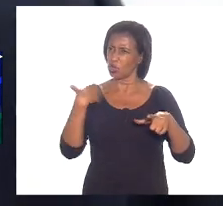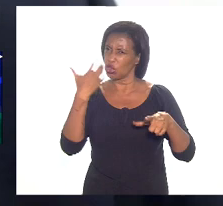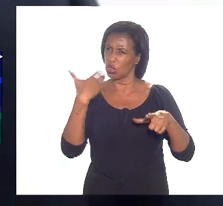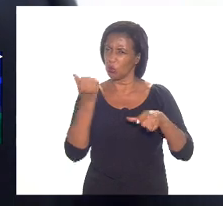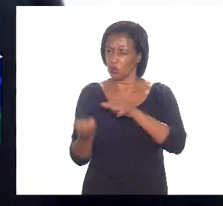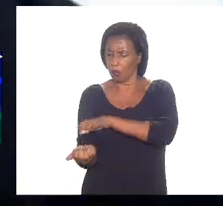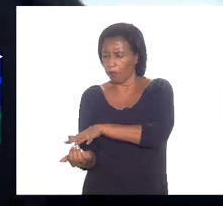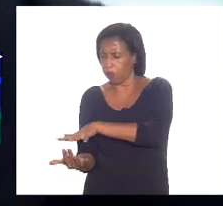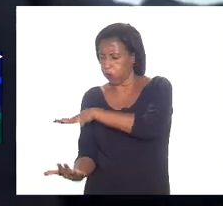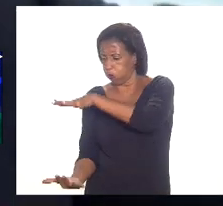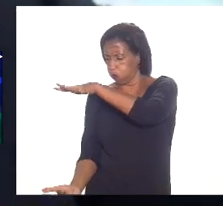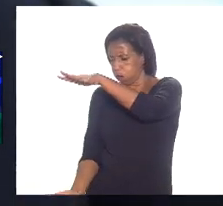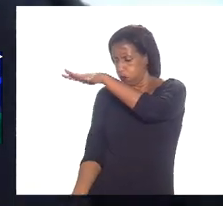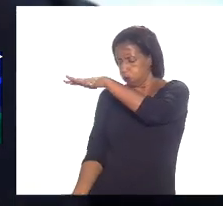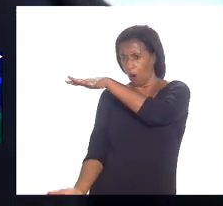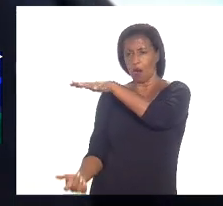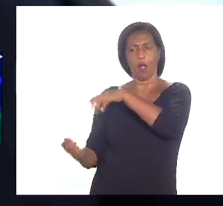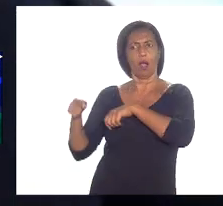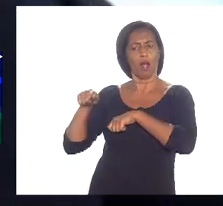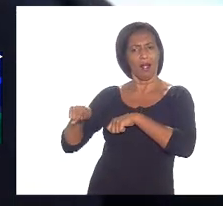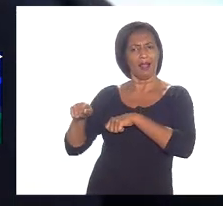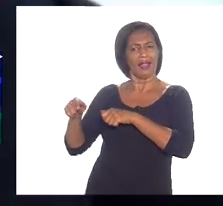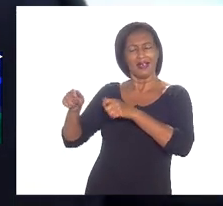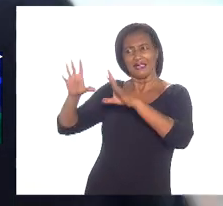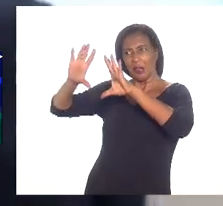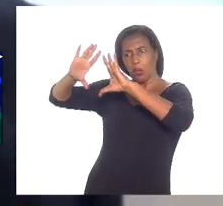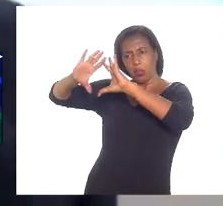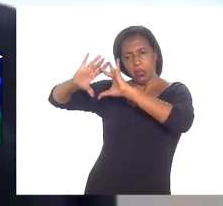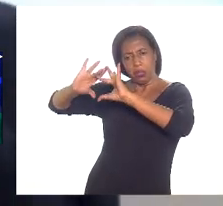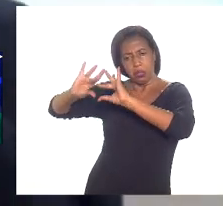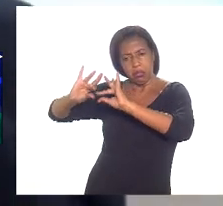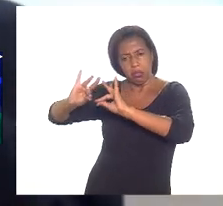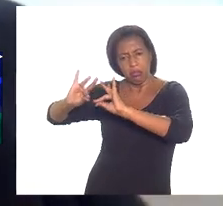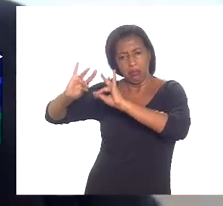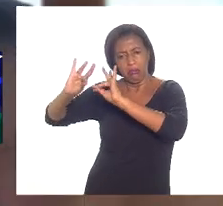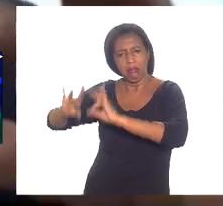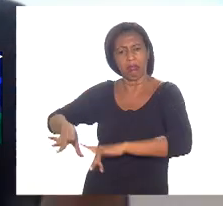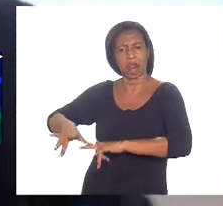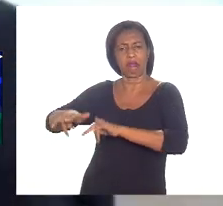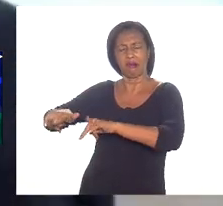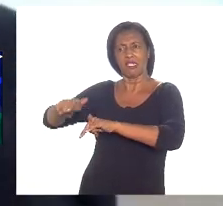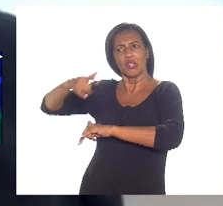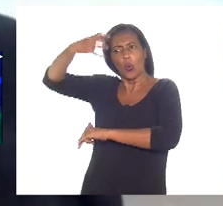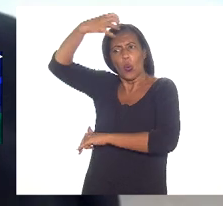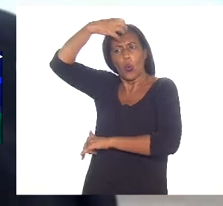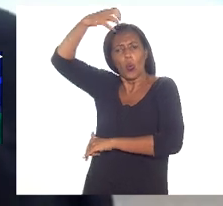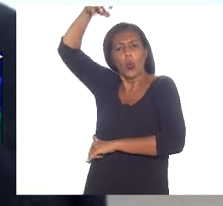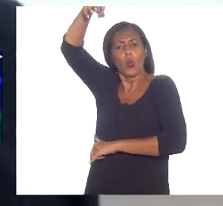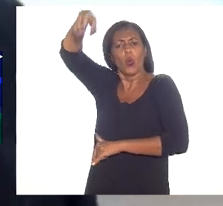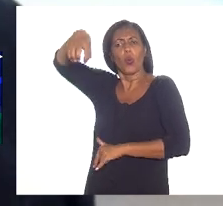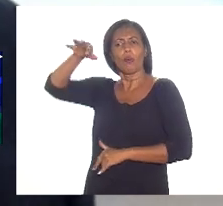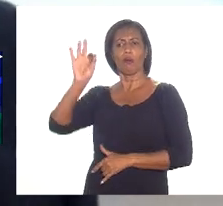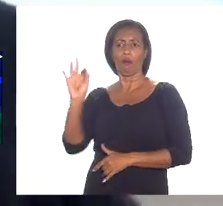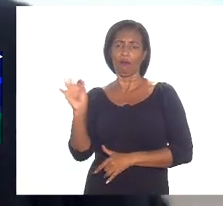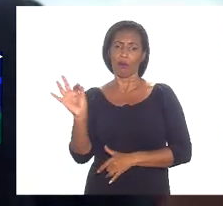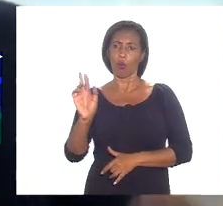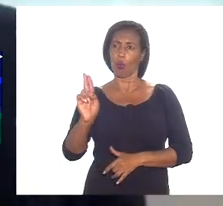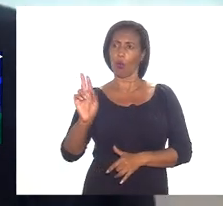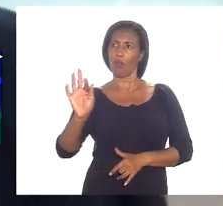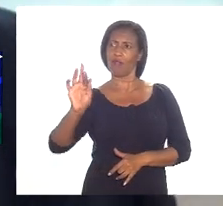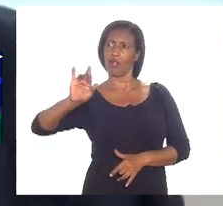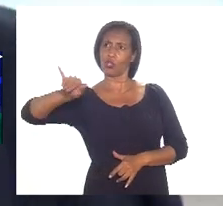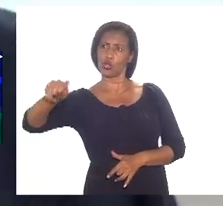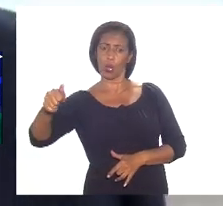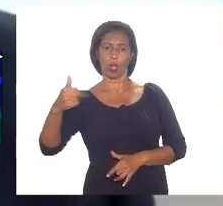tudo que O Canecão produz ao longo desse tempo tá lá se deteriorando destruindo entregue às baratas e isso foi culpa da inoperância da UFRJ que a